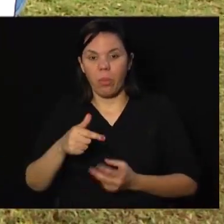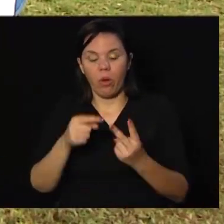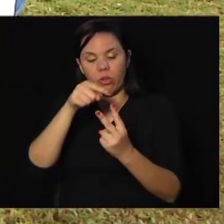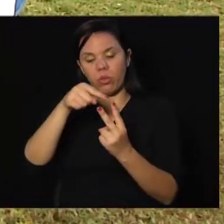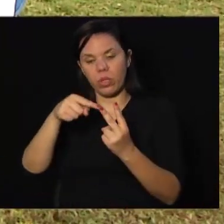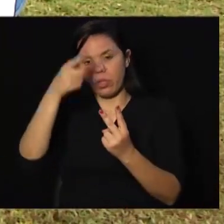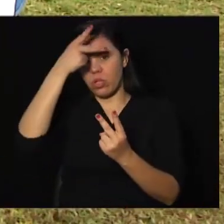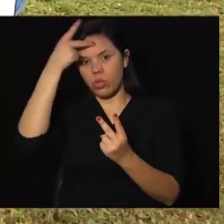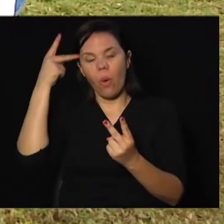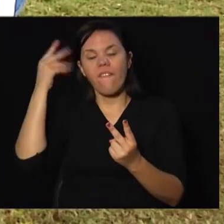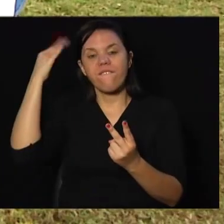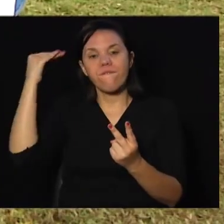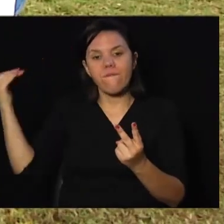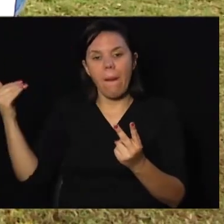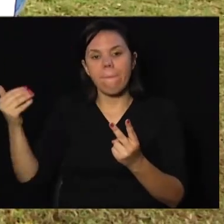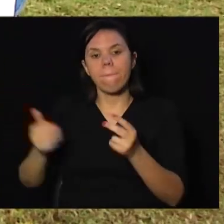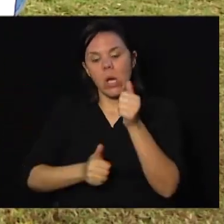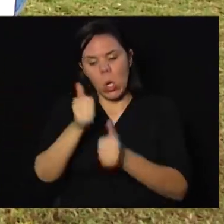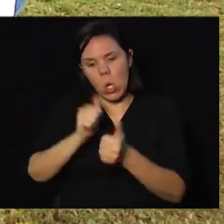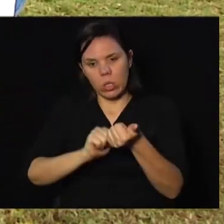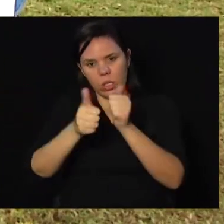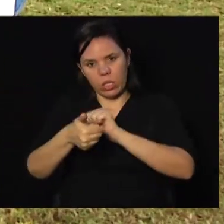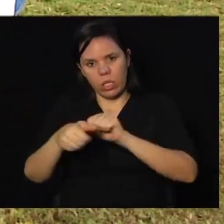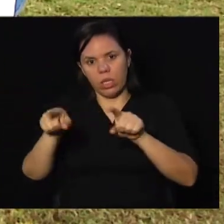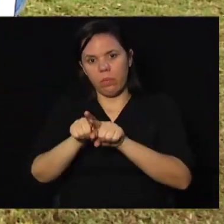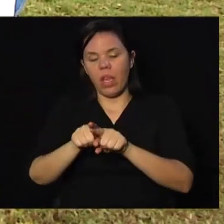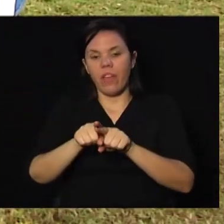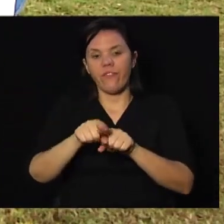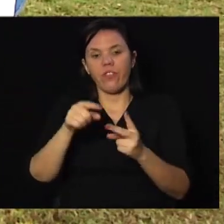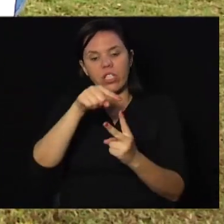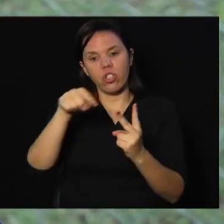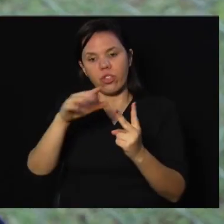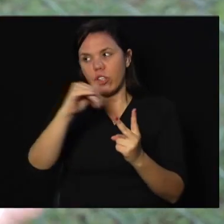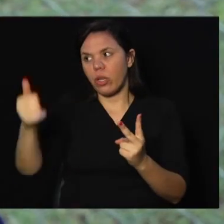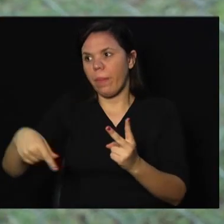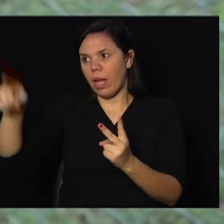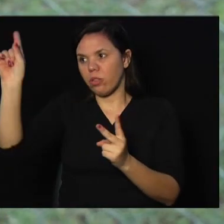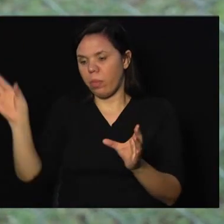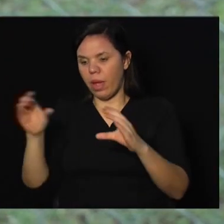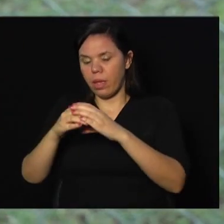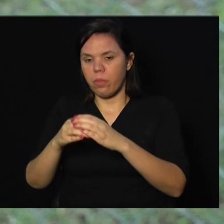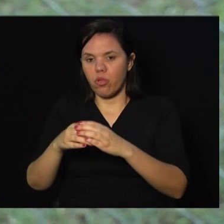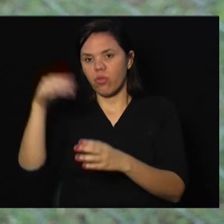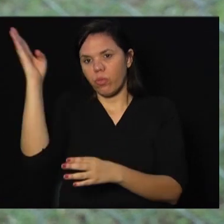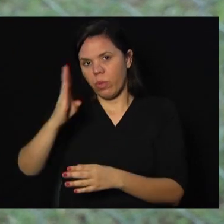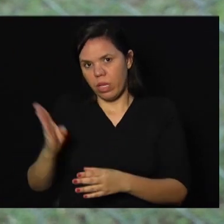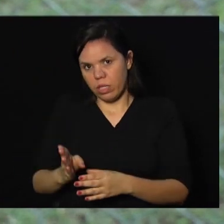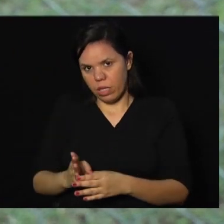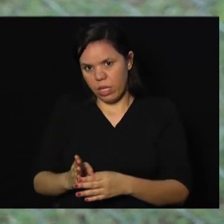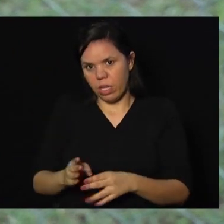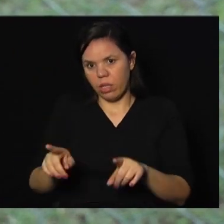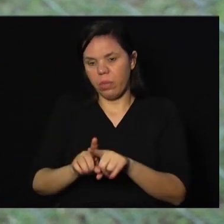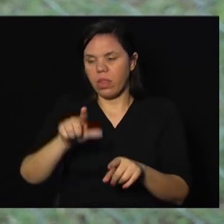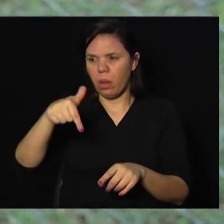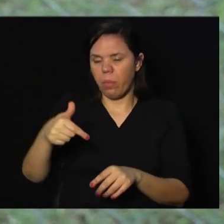Polozzi, que fomos convocados para a seleção brasileira para a eliminatória e depois, consequentemente, para a Copa